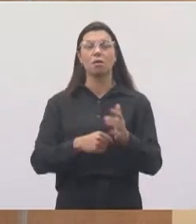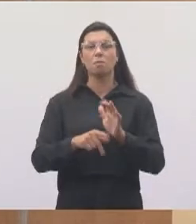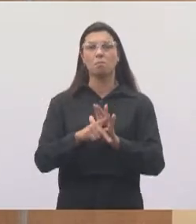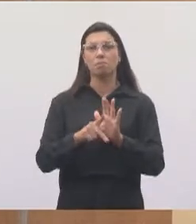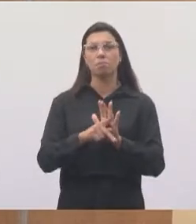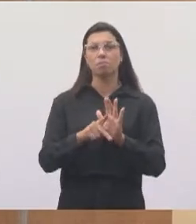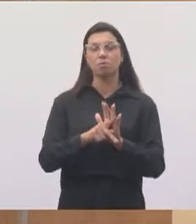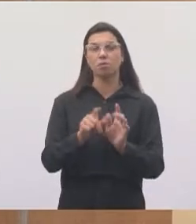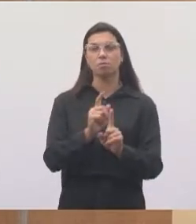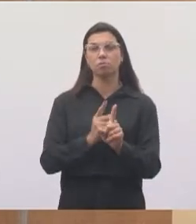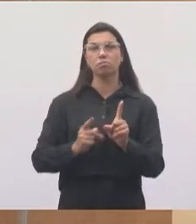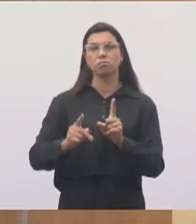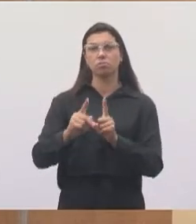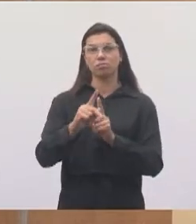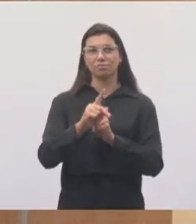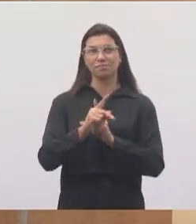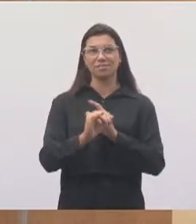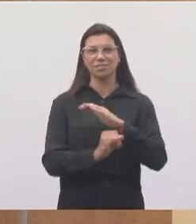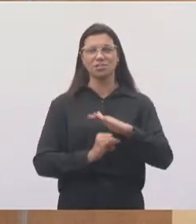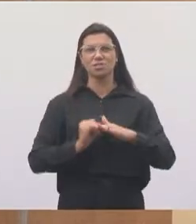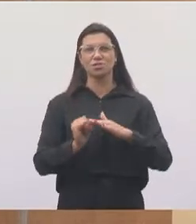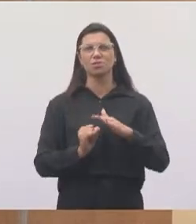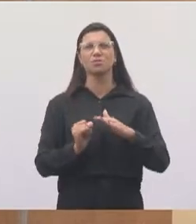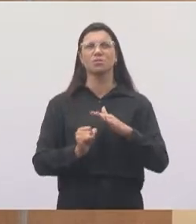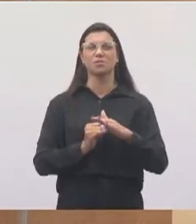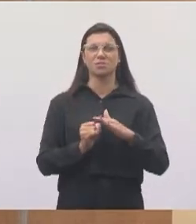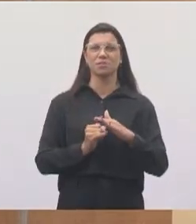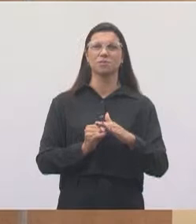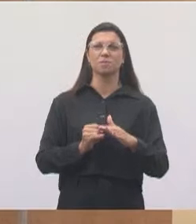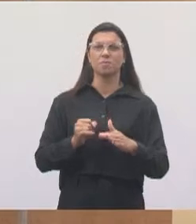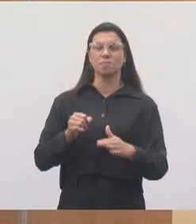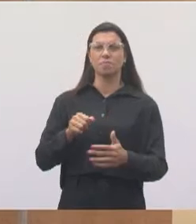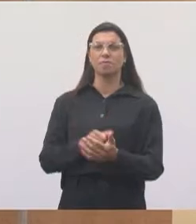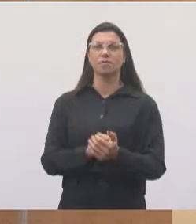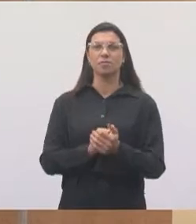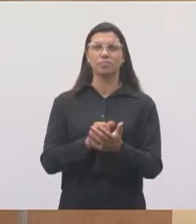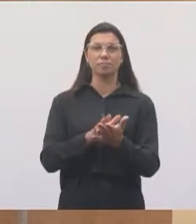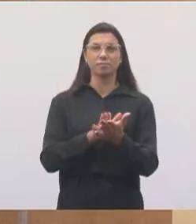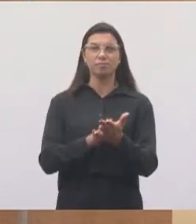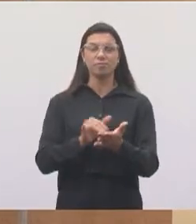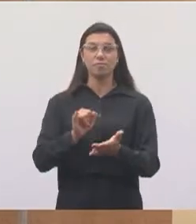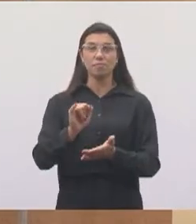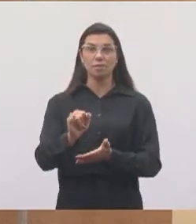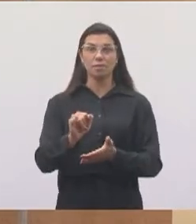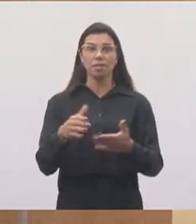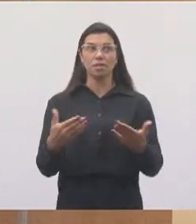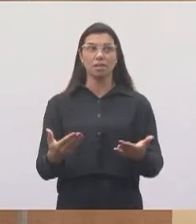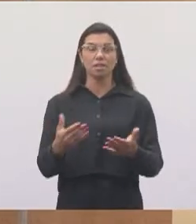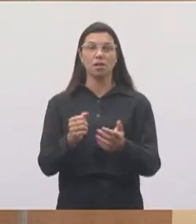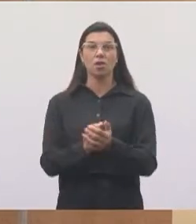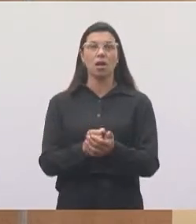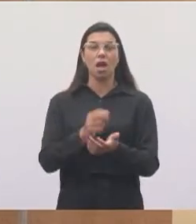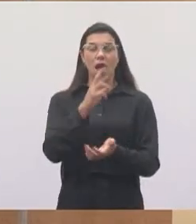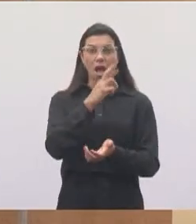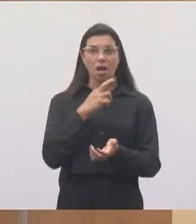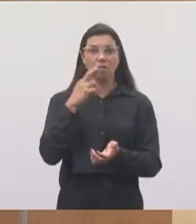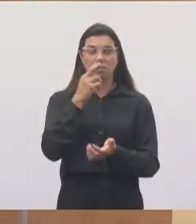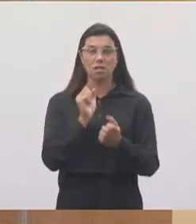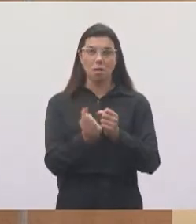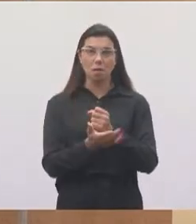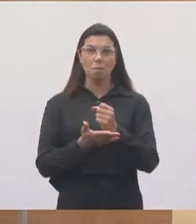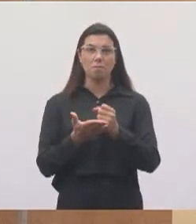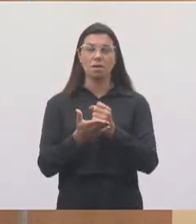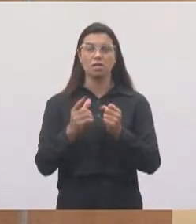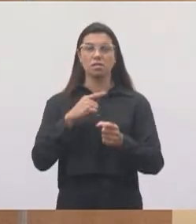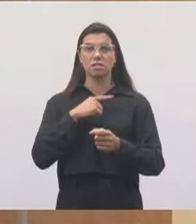previdência Instituto do município de Jacareí. A avaliação atuarial é realizada em base com